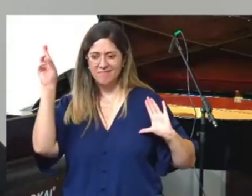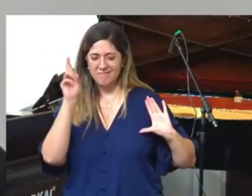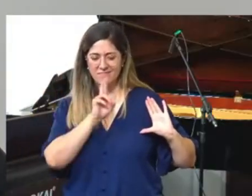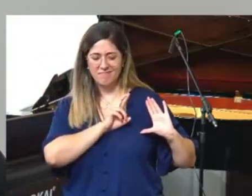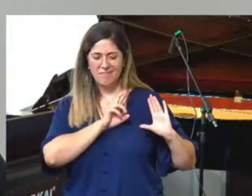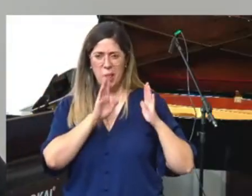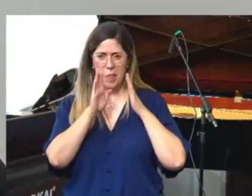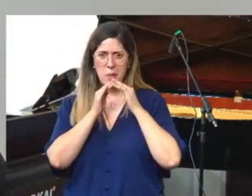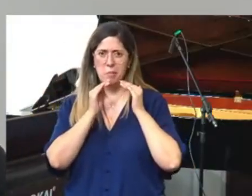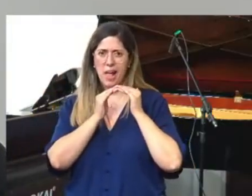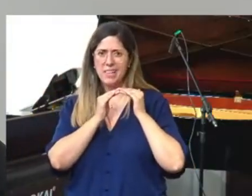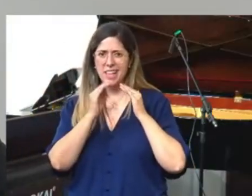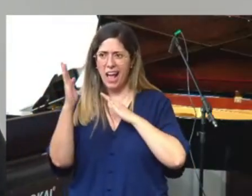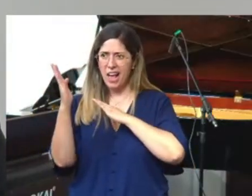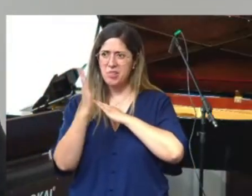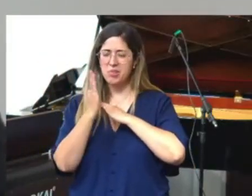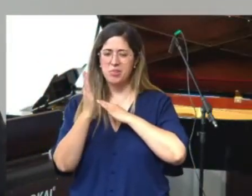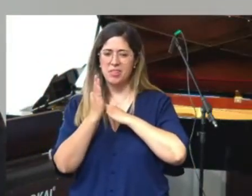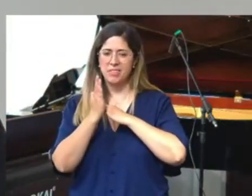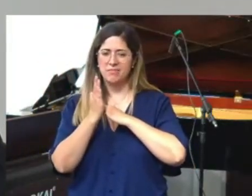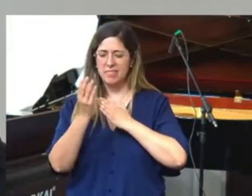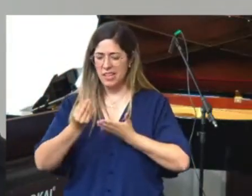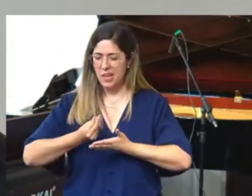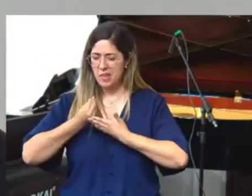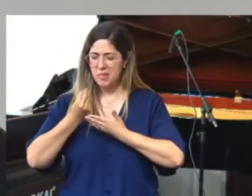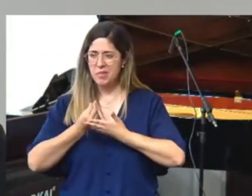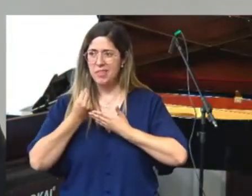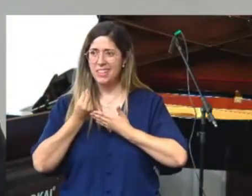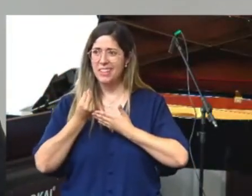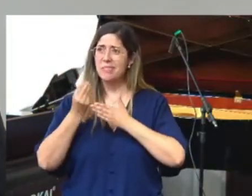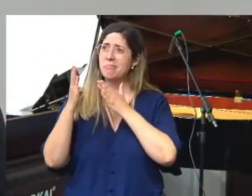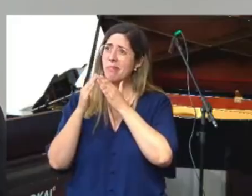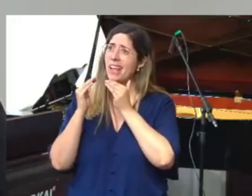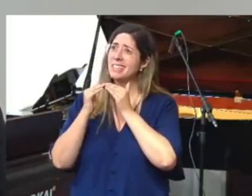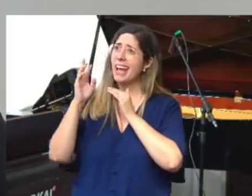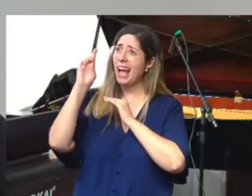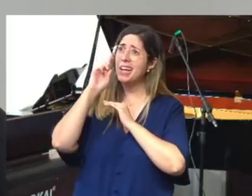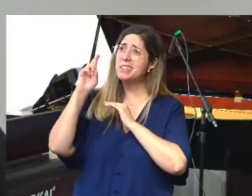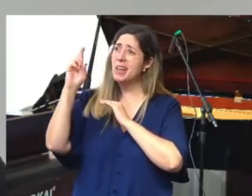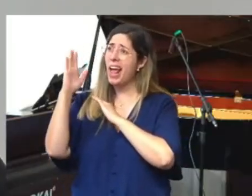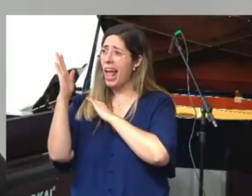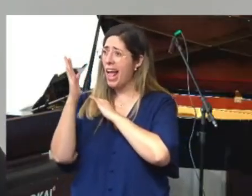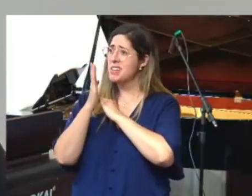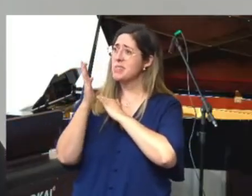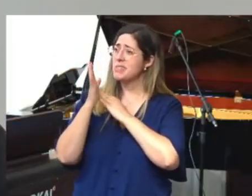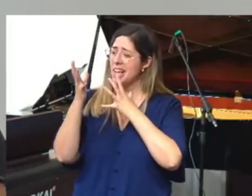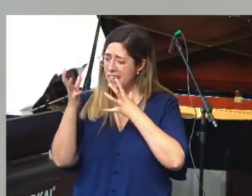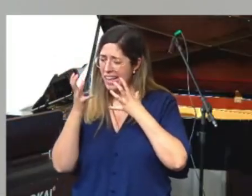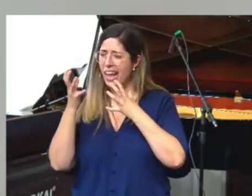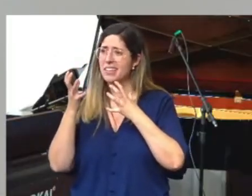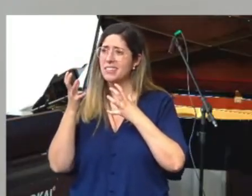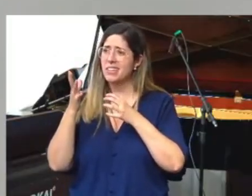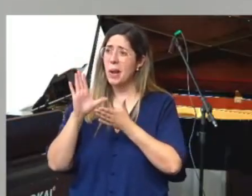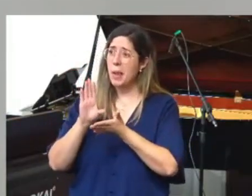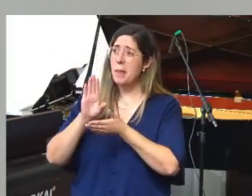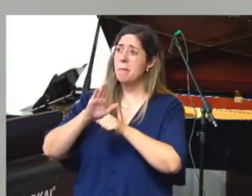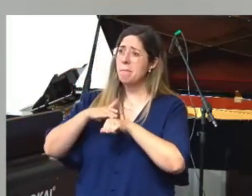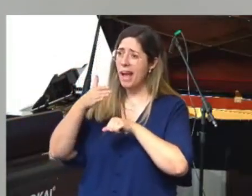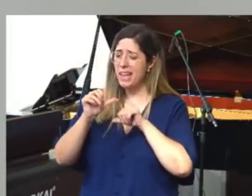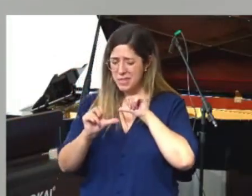e a perceber que a sua vida não tem nada de Deus, ou simplesmente que você está